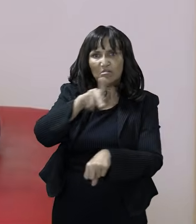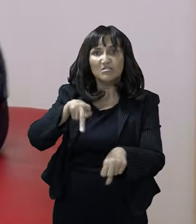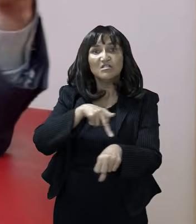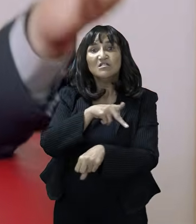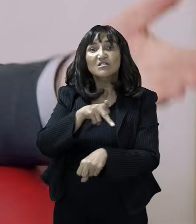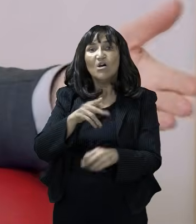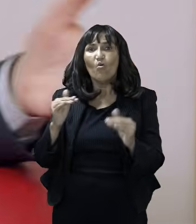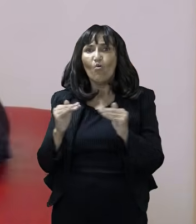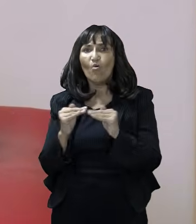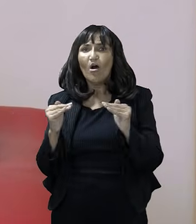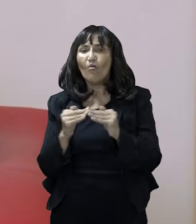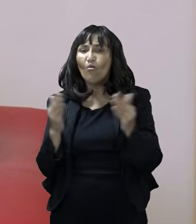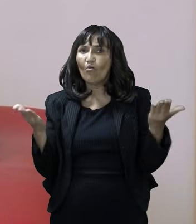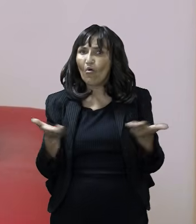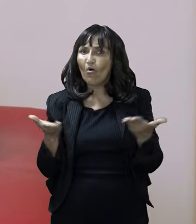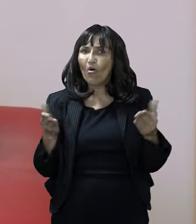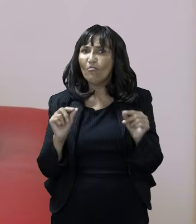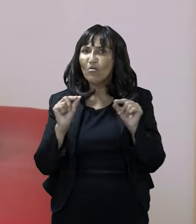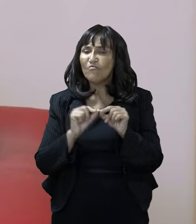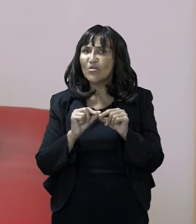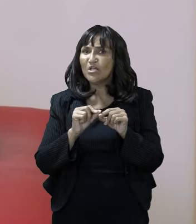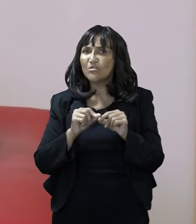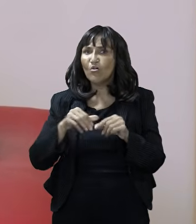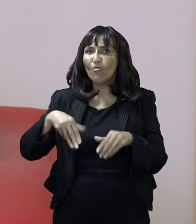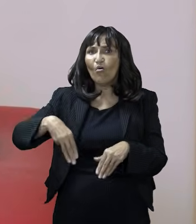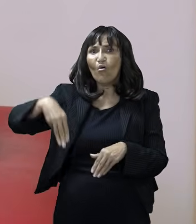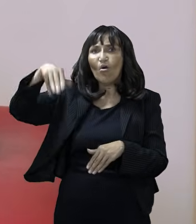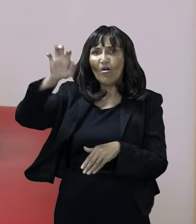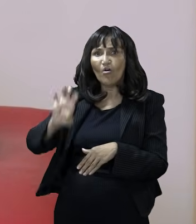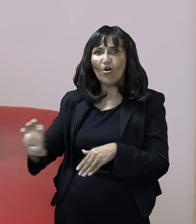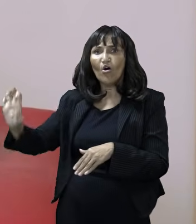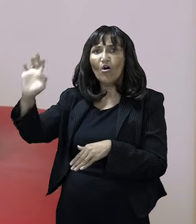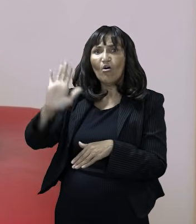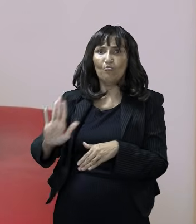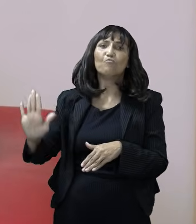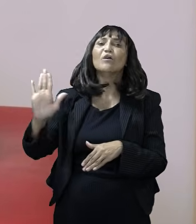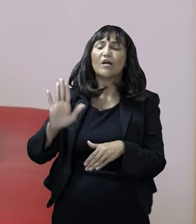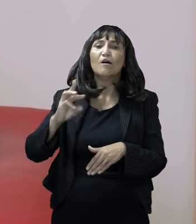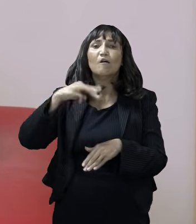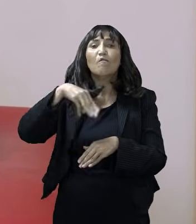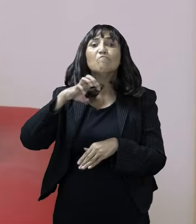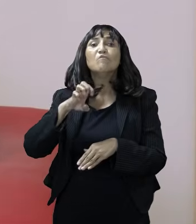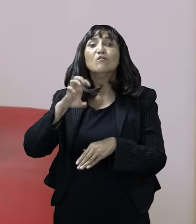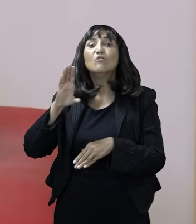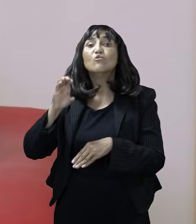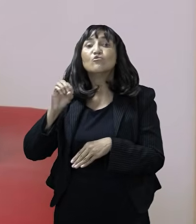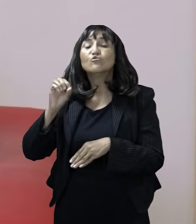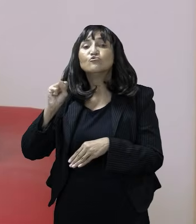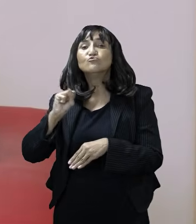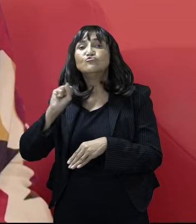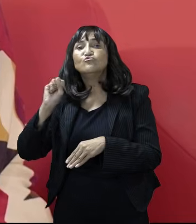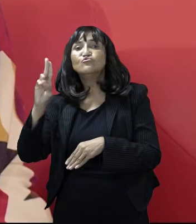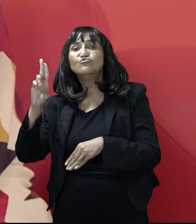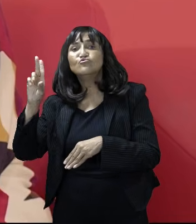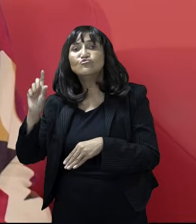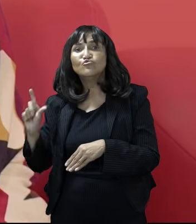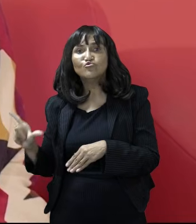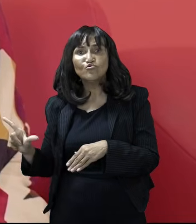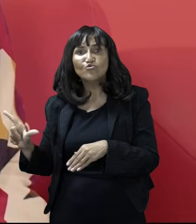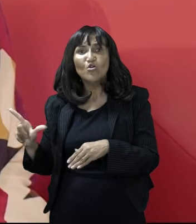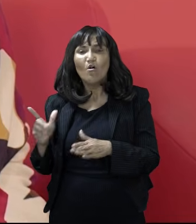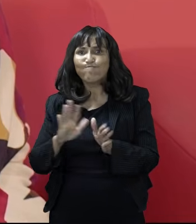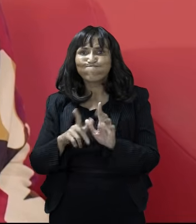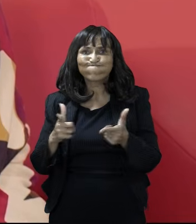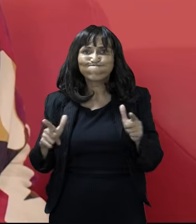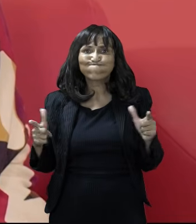o acordo agora que foi feito, o Mercosul com a Europa, essa organização do Sul-Sul, o